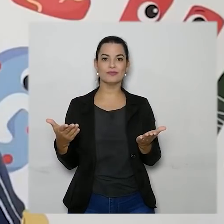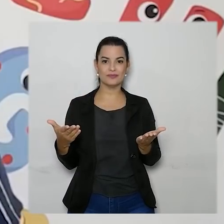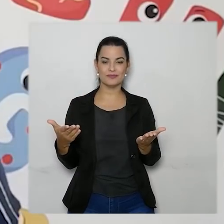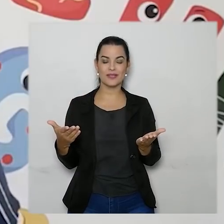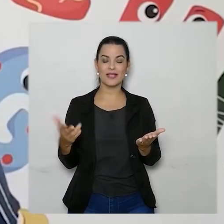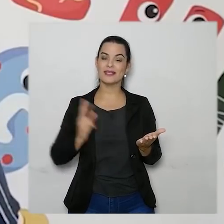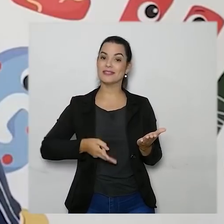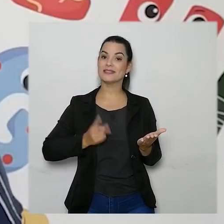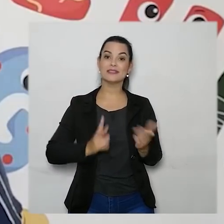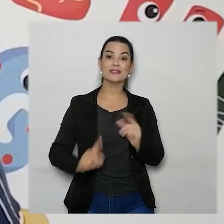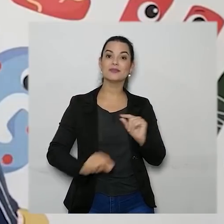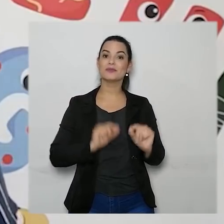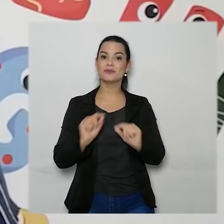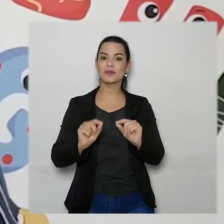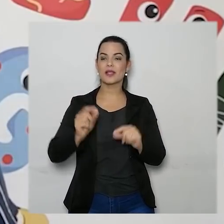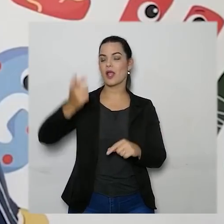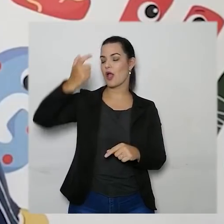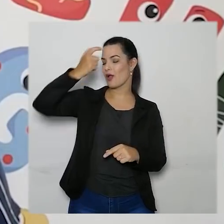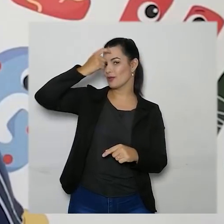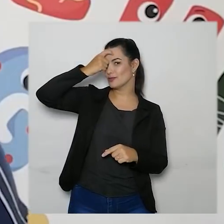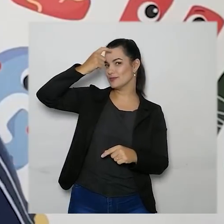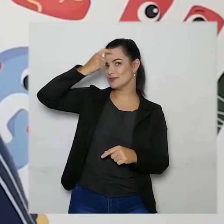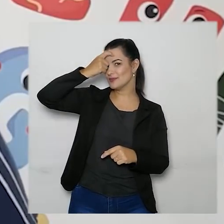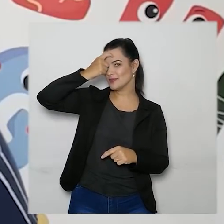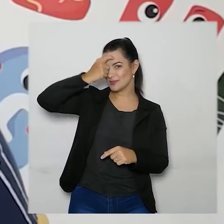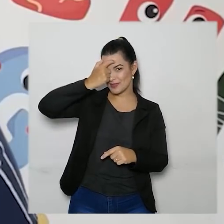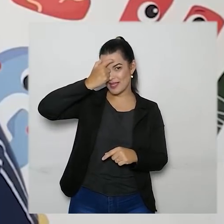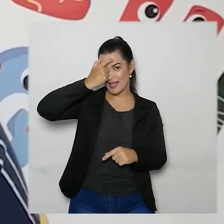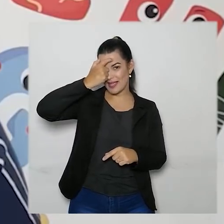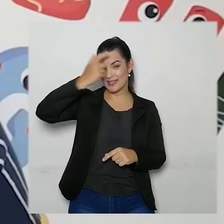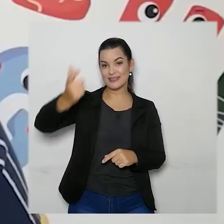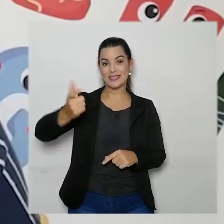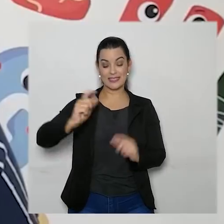termos sempre a consciência de que as